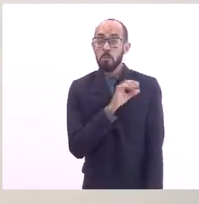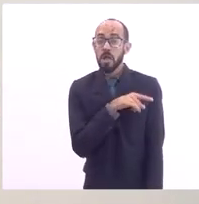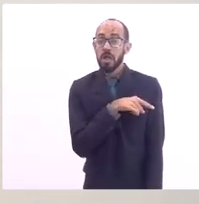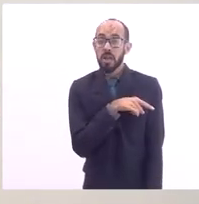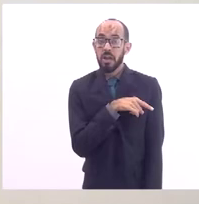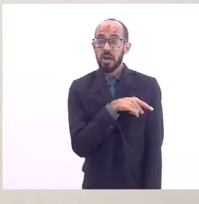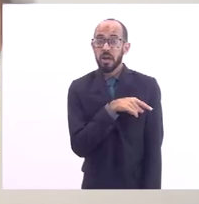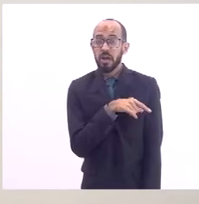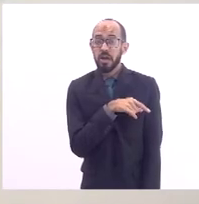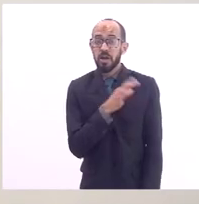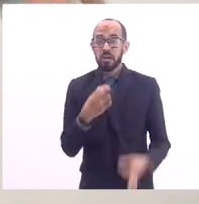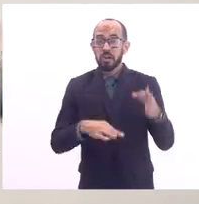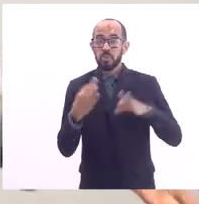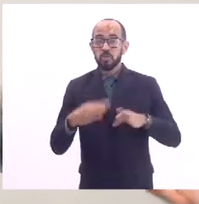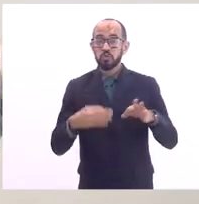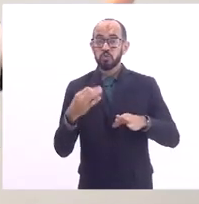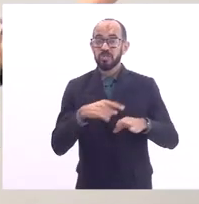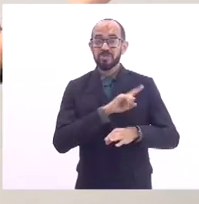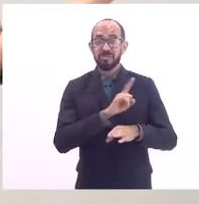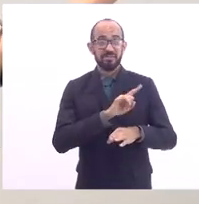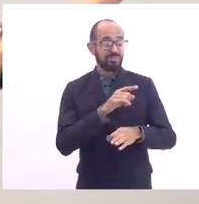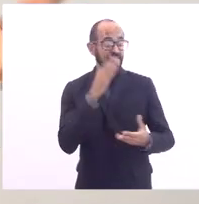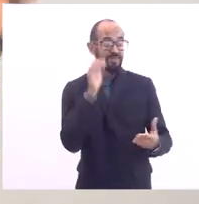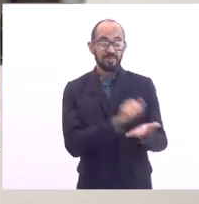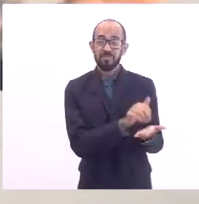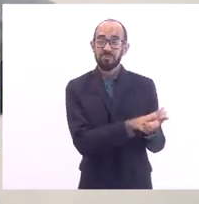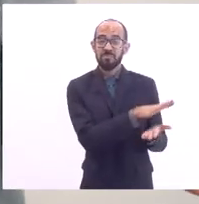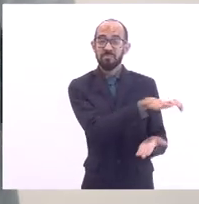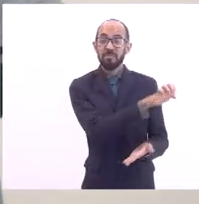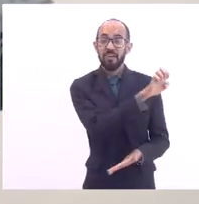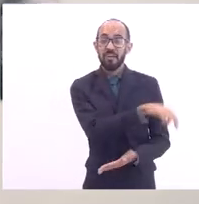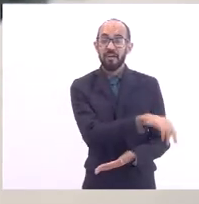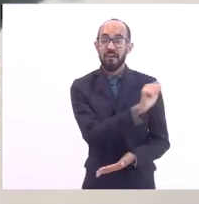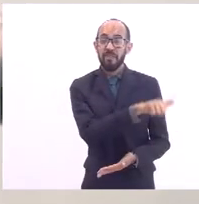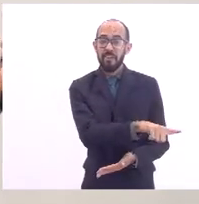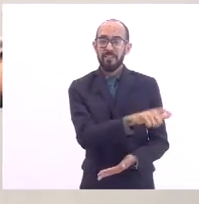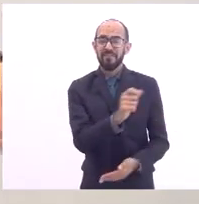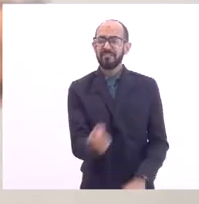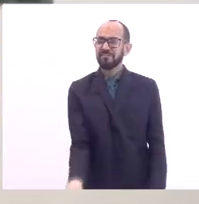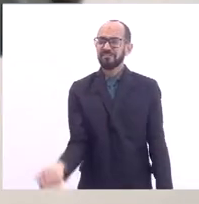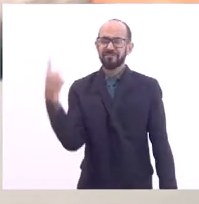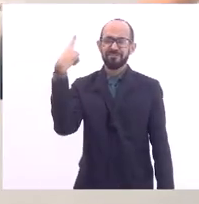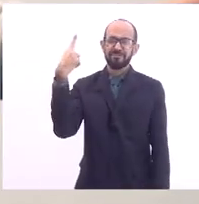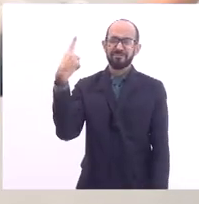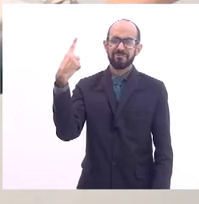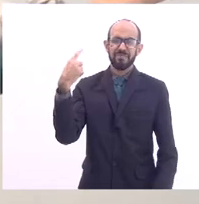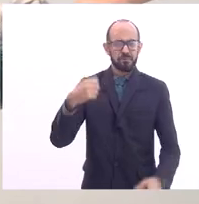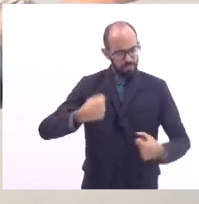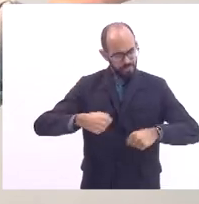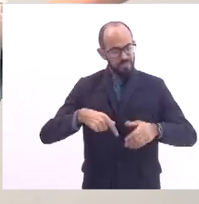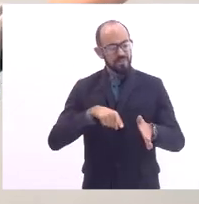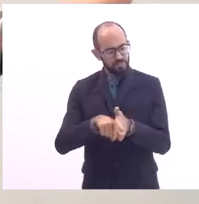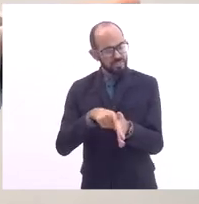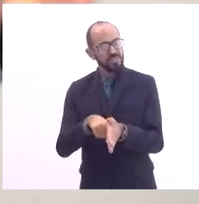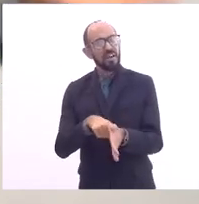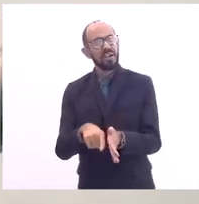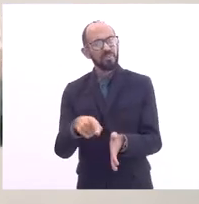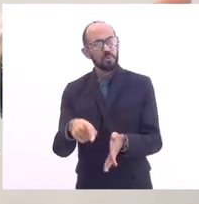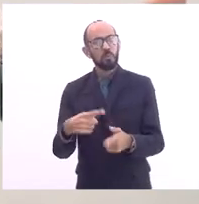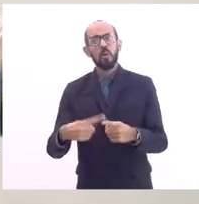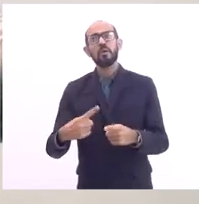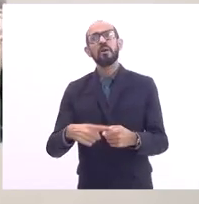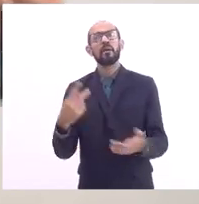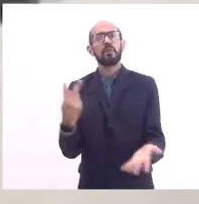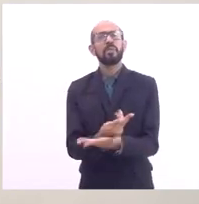improcedente ação contra a Enel São Gonçalo. Não é estranho isso? Por quê? Tem que ser investigado isso. Por que